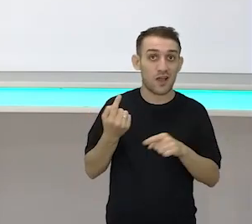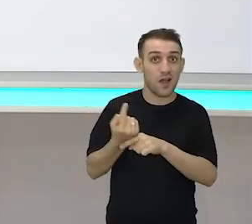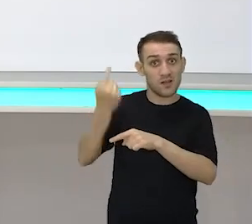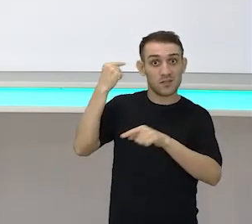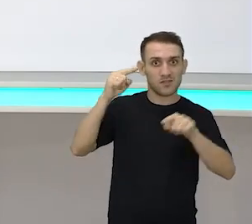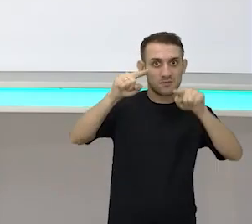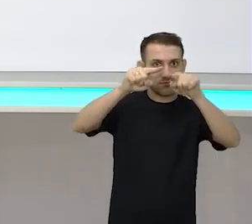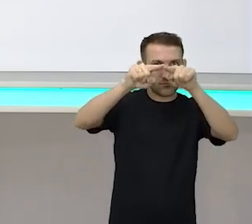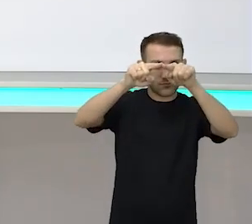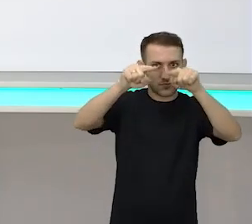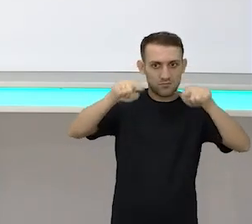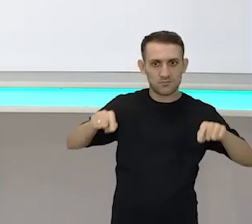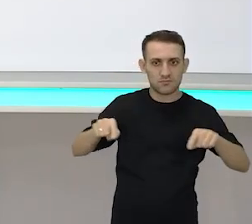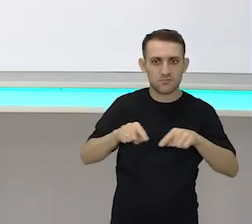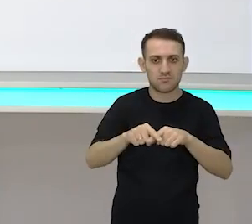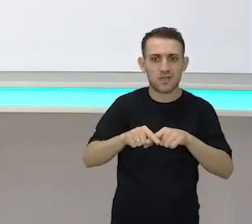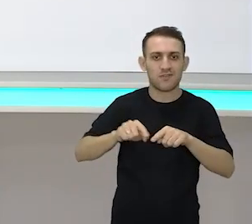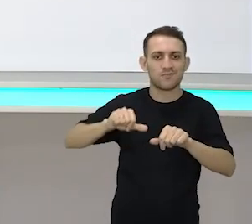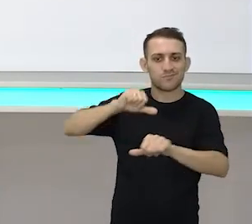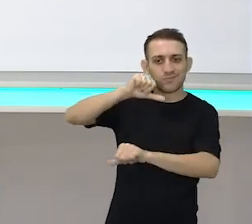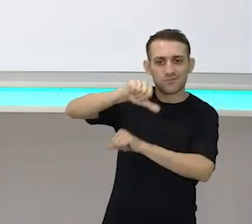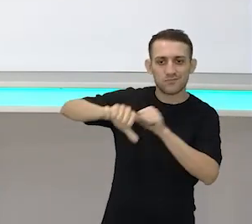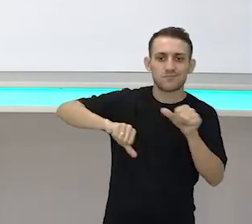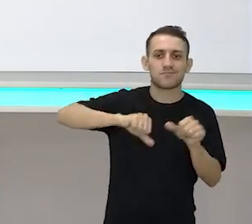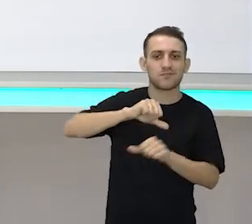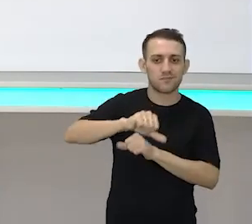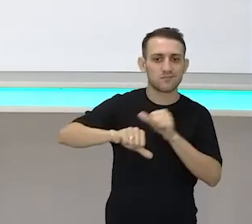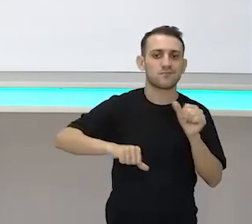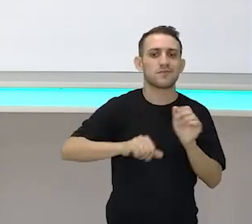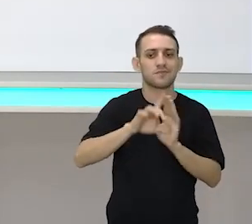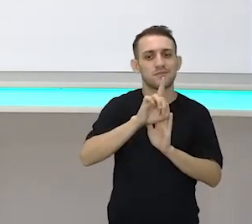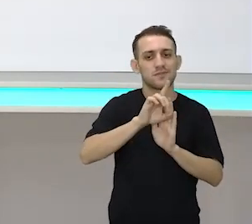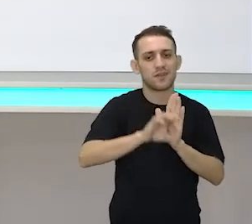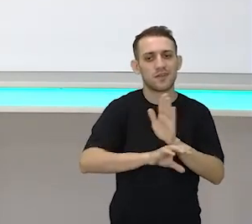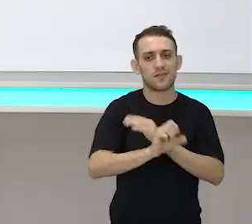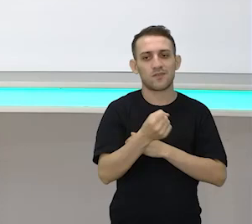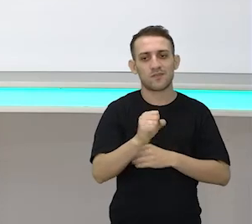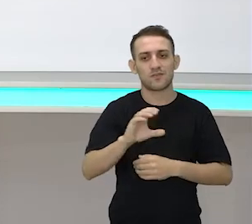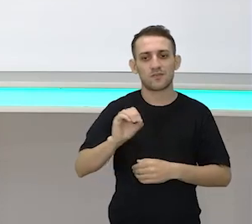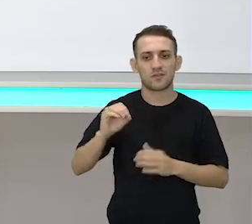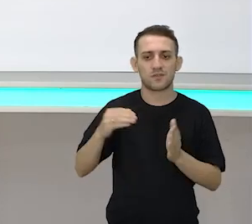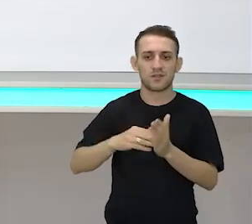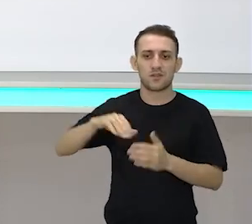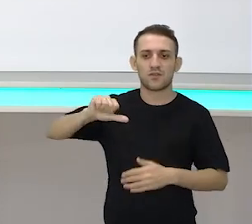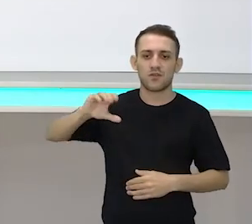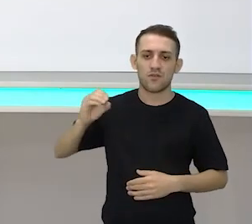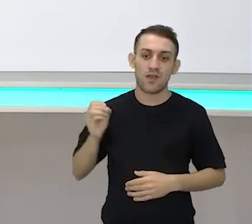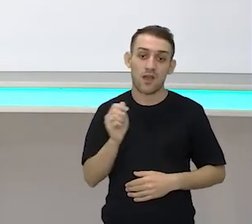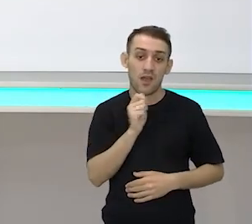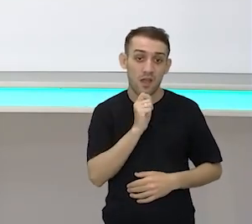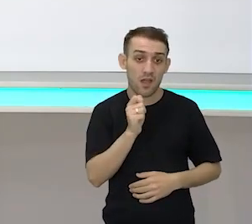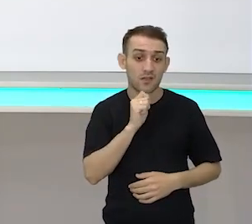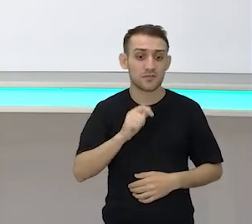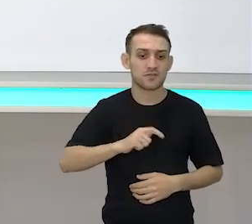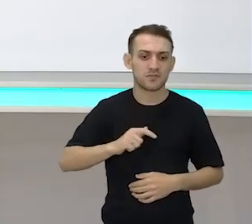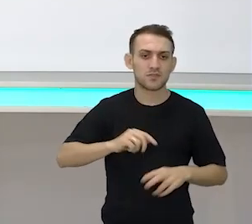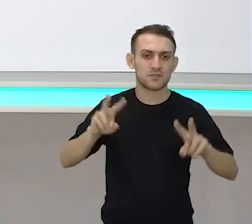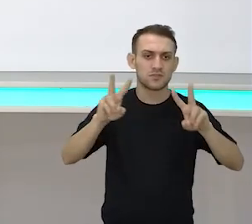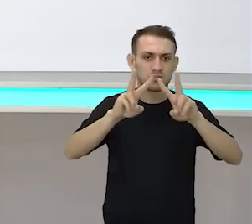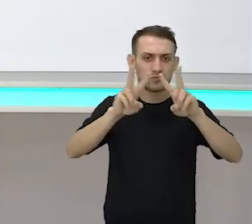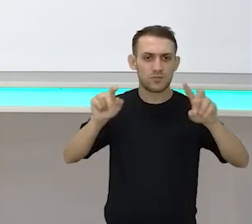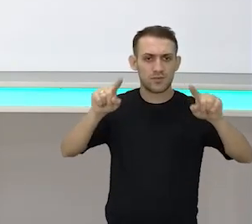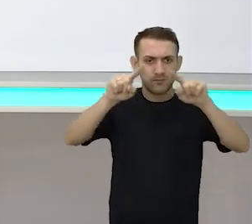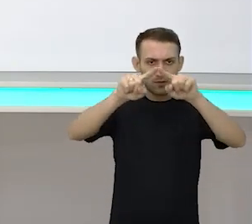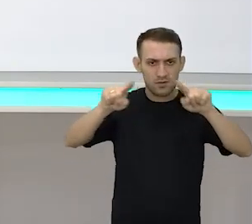realmente. Aí foi passando pelo momento que eu falei, aí década de 80, 90, né, que ainda tinha uma questão mais pirâmide, mas